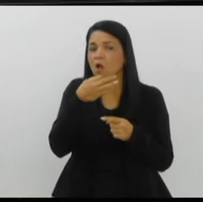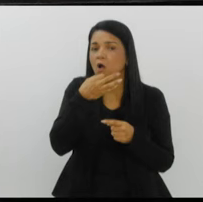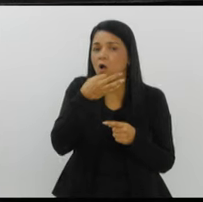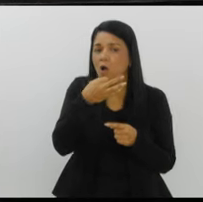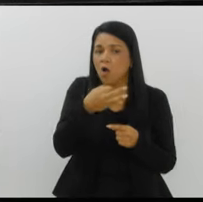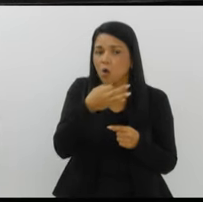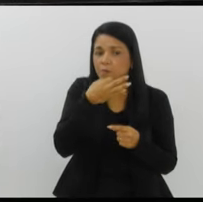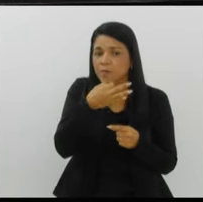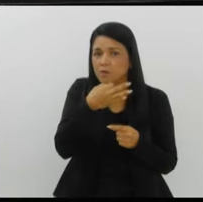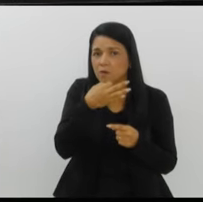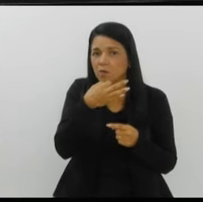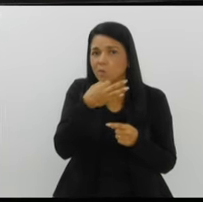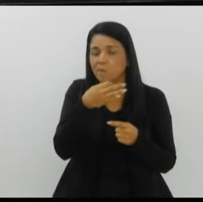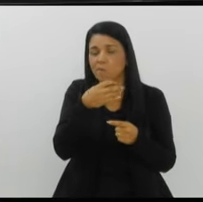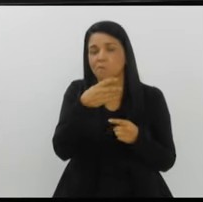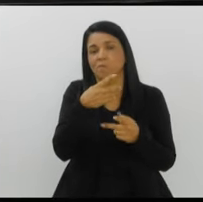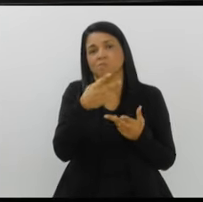pública.